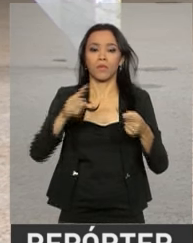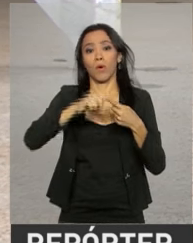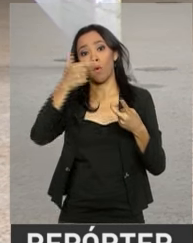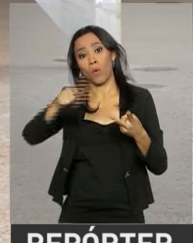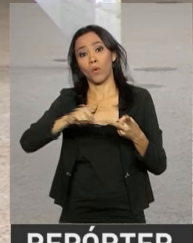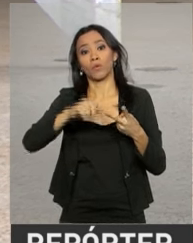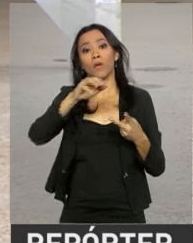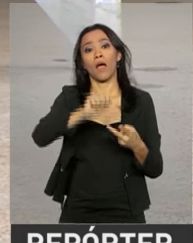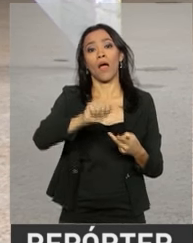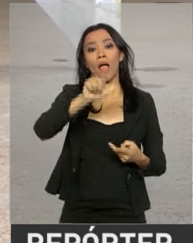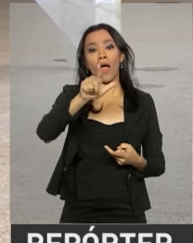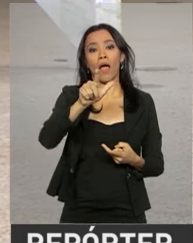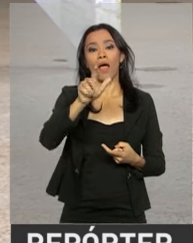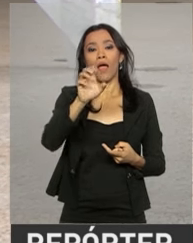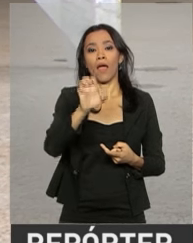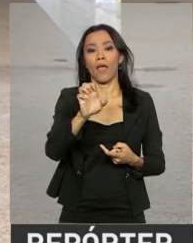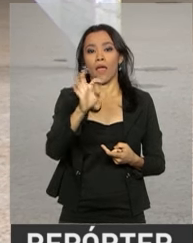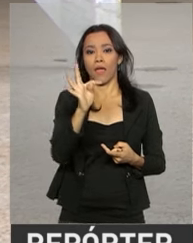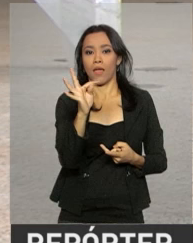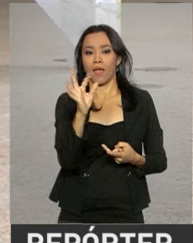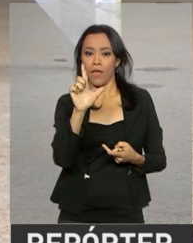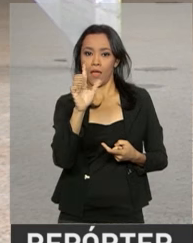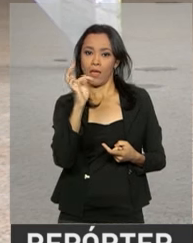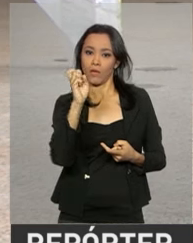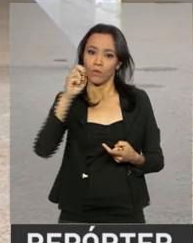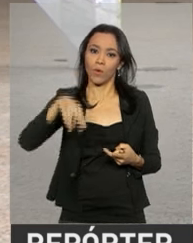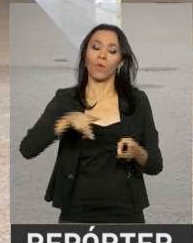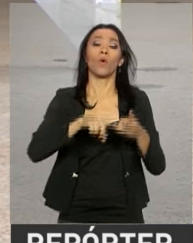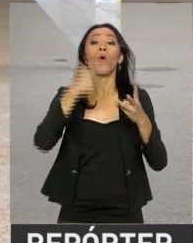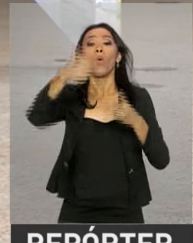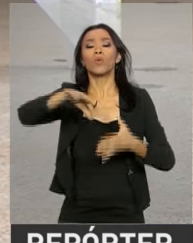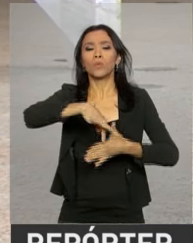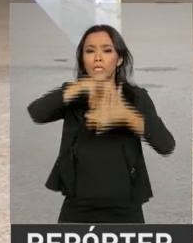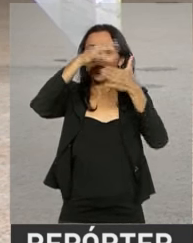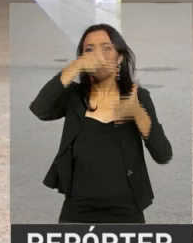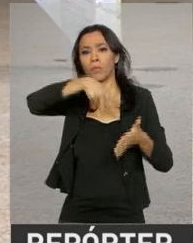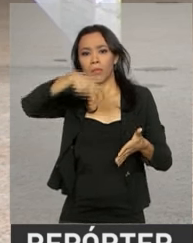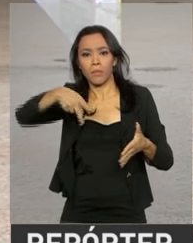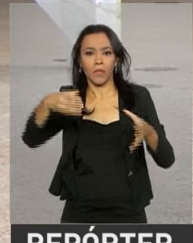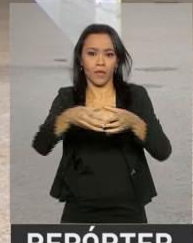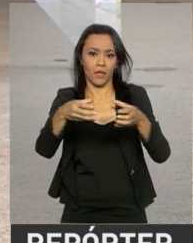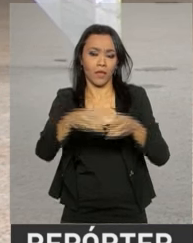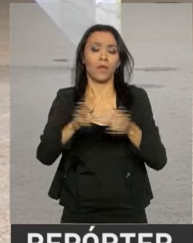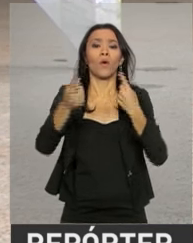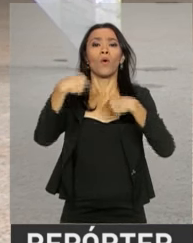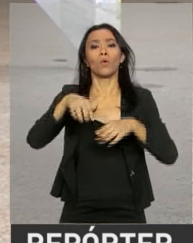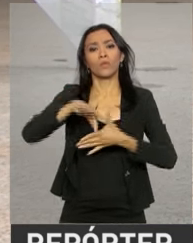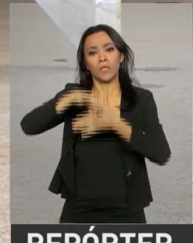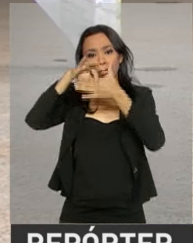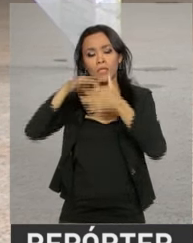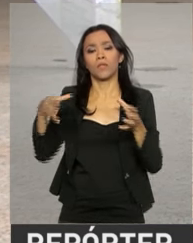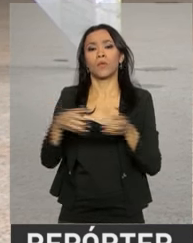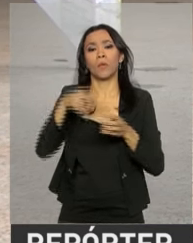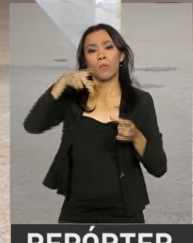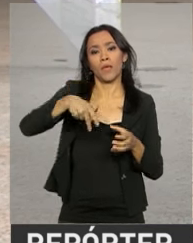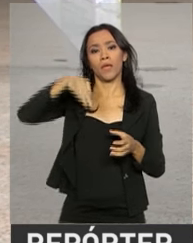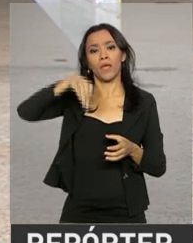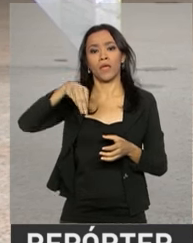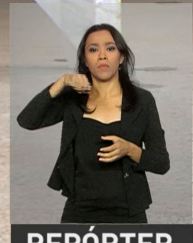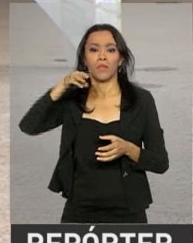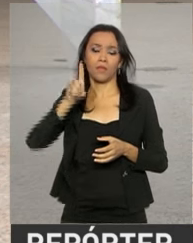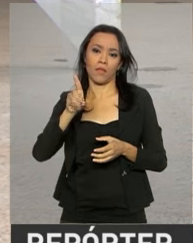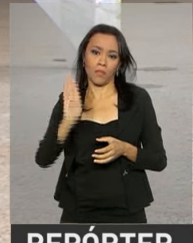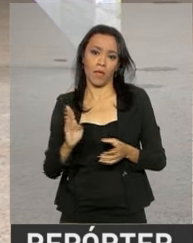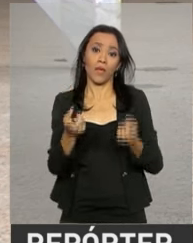Aelton Freitas, o líder do PP, deputado Agnaldo Ribeiro, do PMDB, deputado Baleia Rossi,